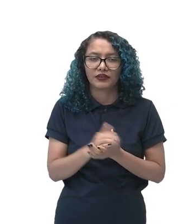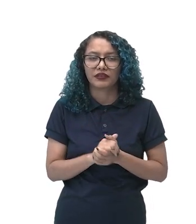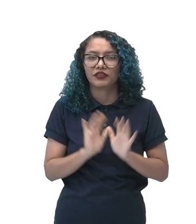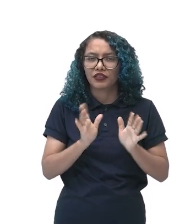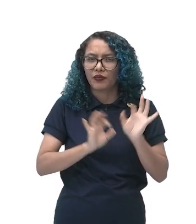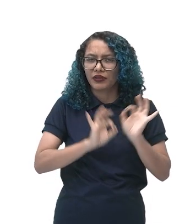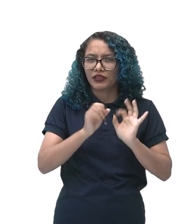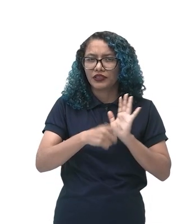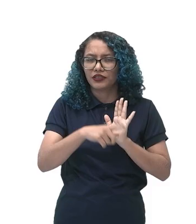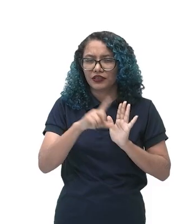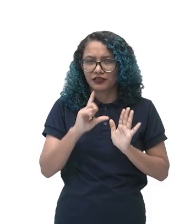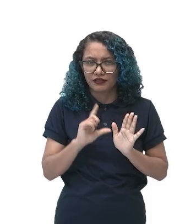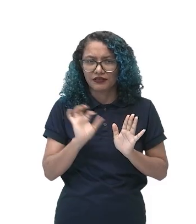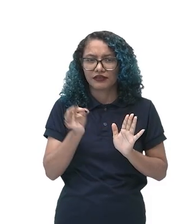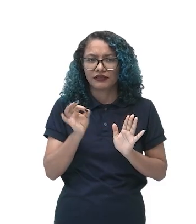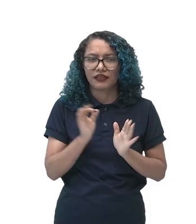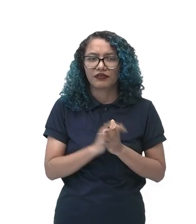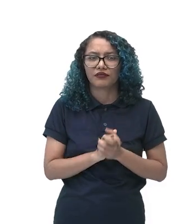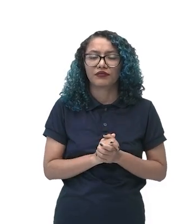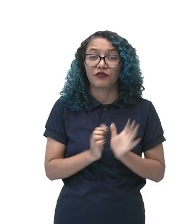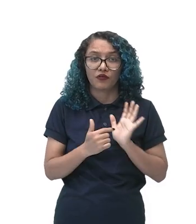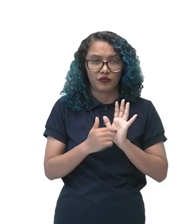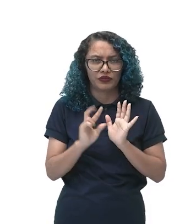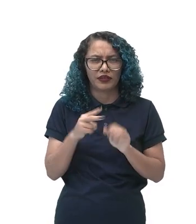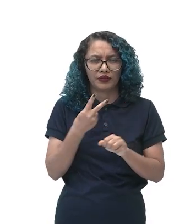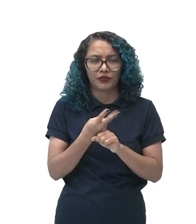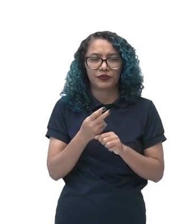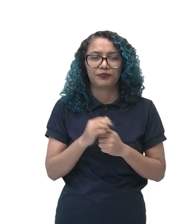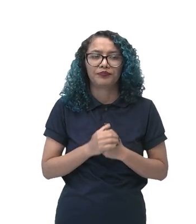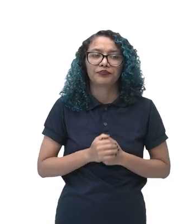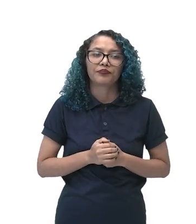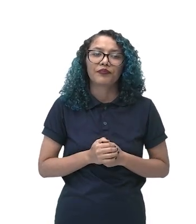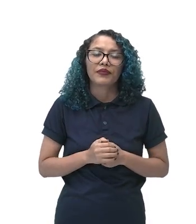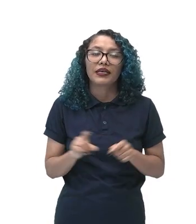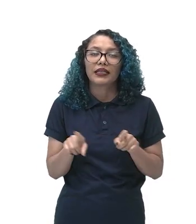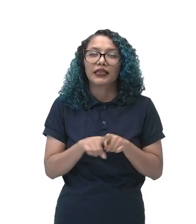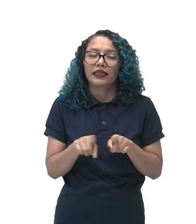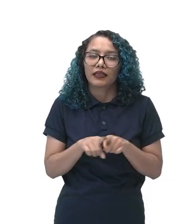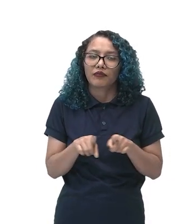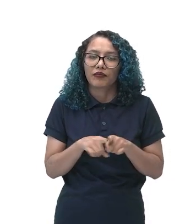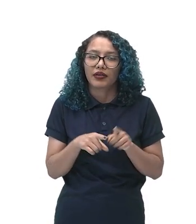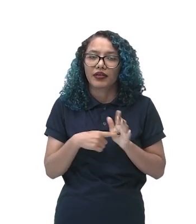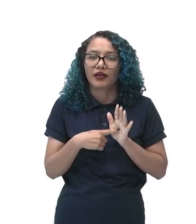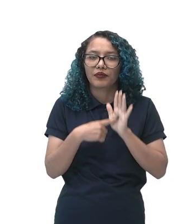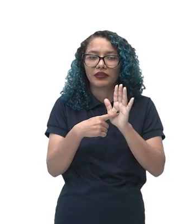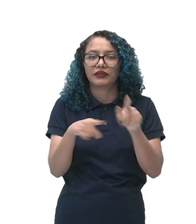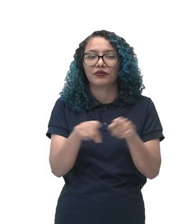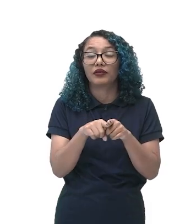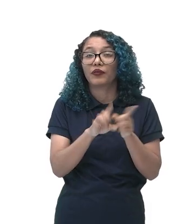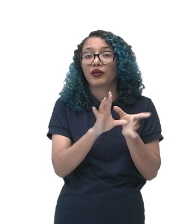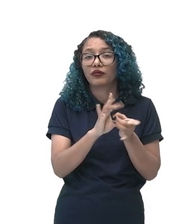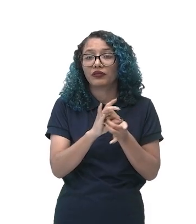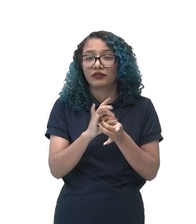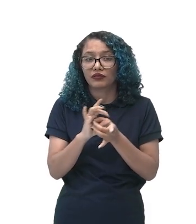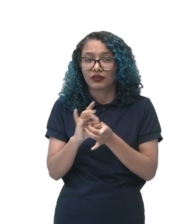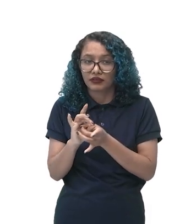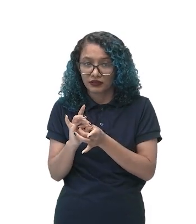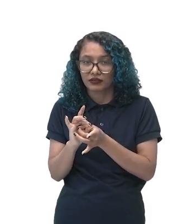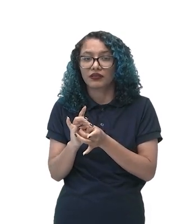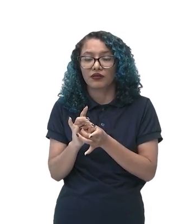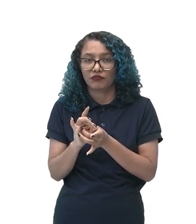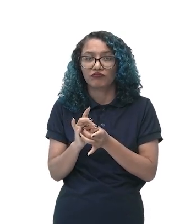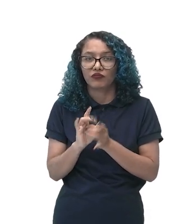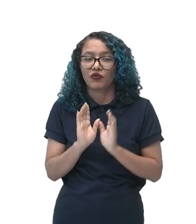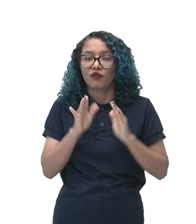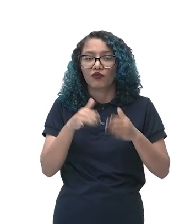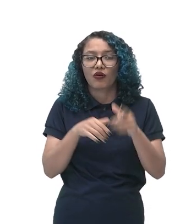planejado anteriormente, né? Vai aparecer na versão escrita. E aí vai ter a apresentação, a contextualização tanto